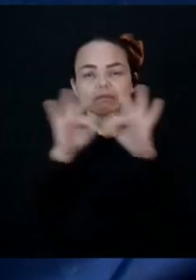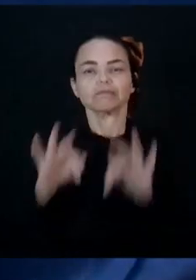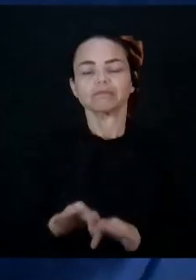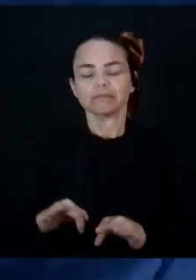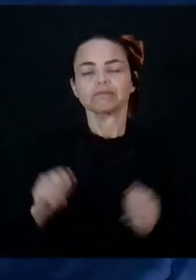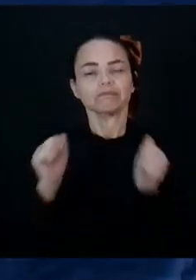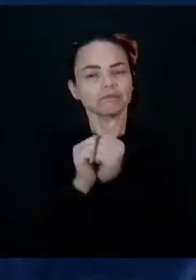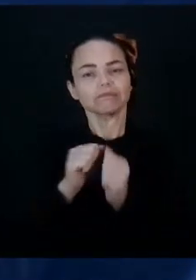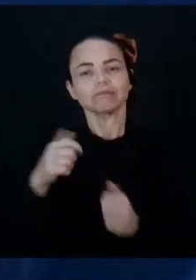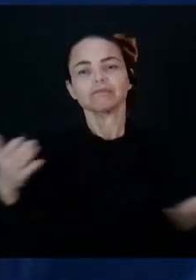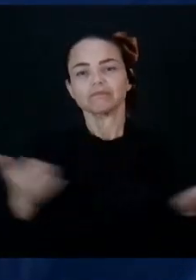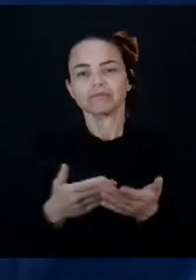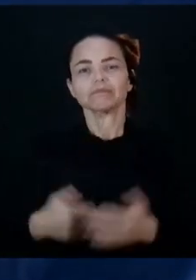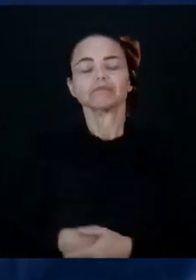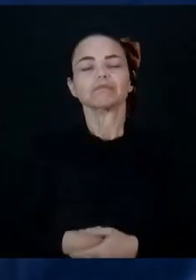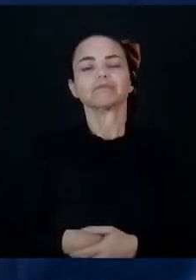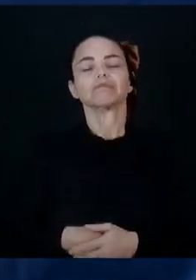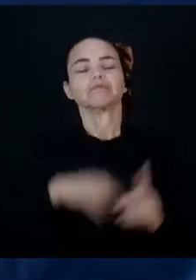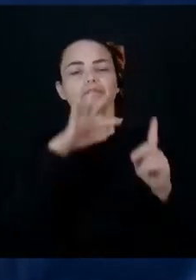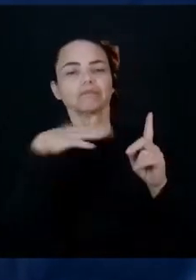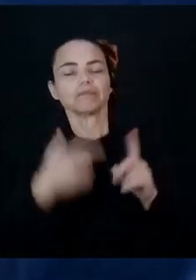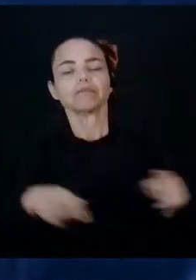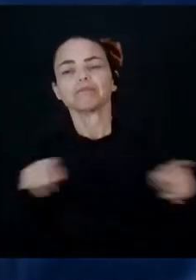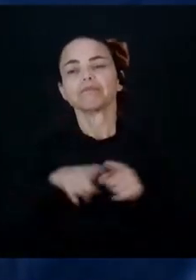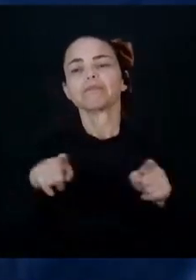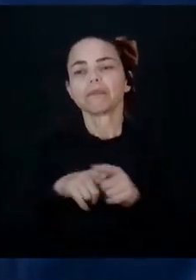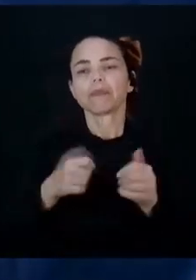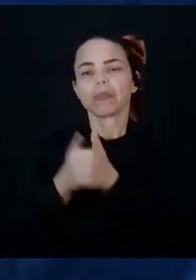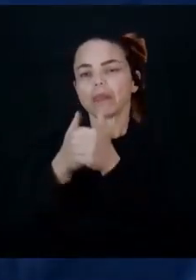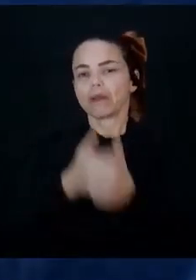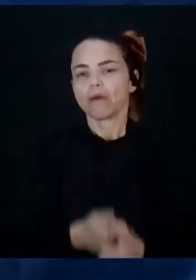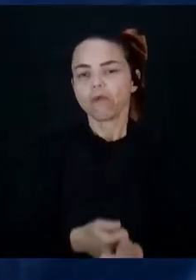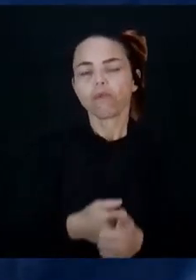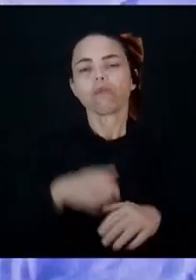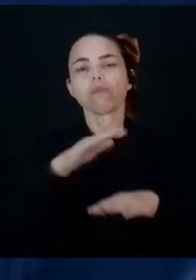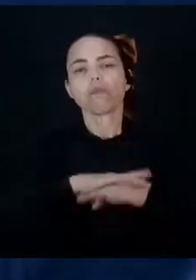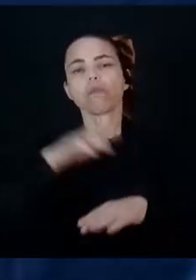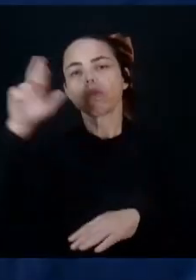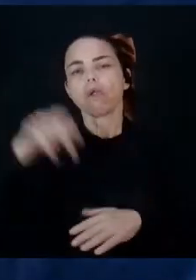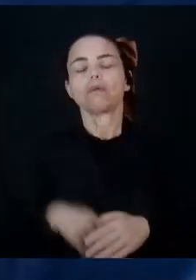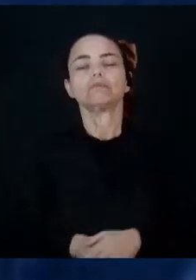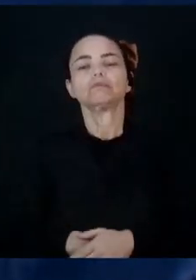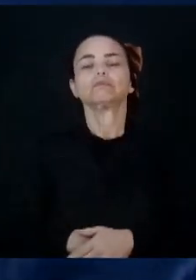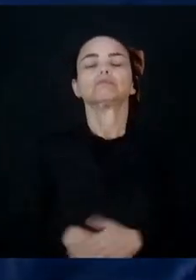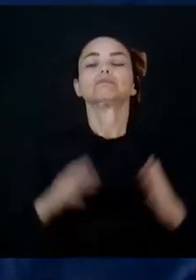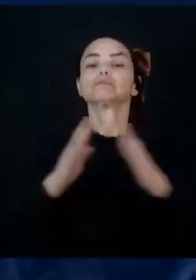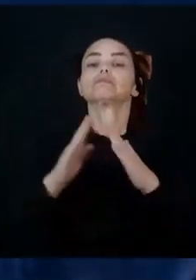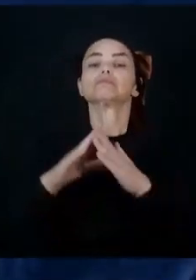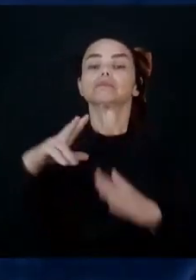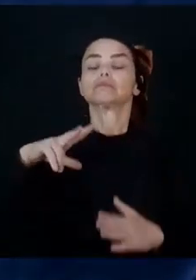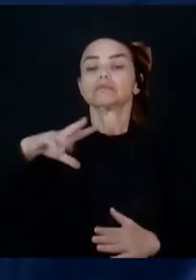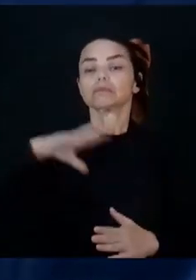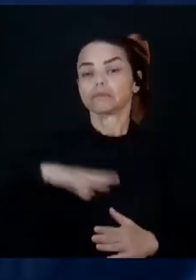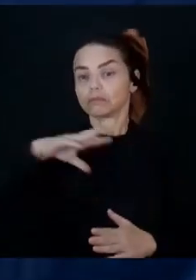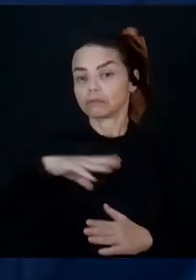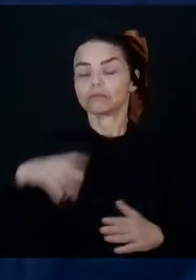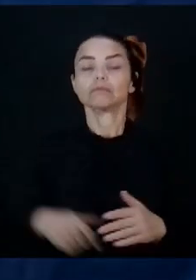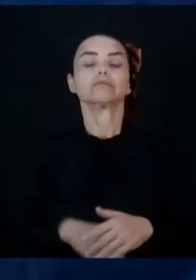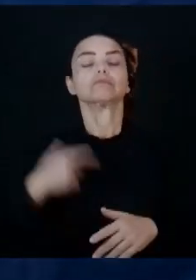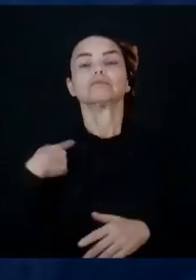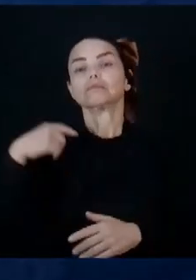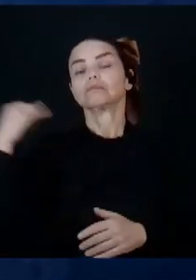vocês hoje. A homenagem também foi acompanhada por representantes da Casa de Portugal, que ressaltaram a importância